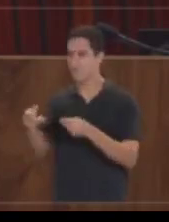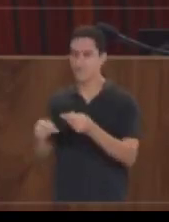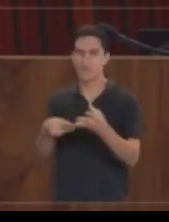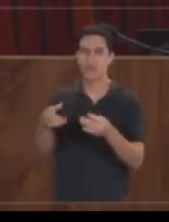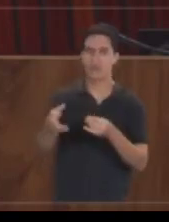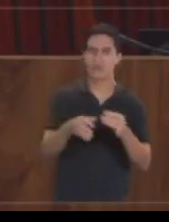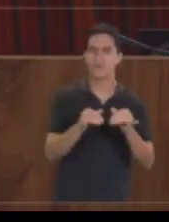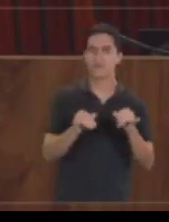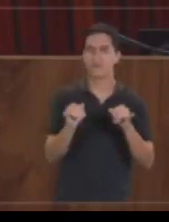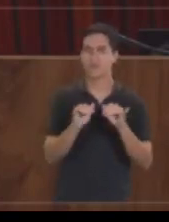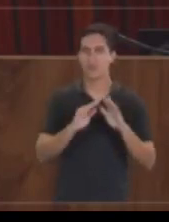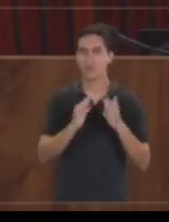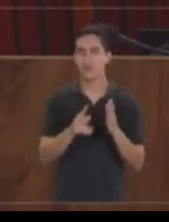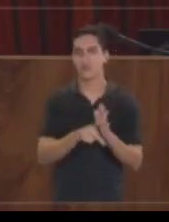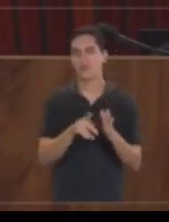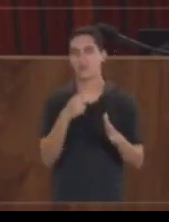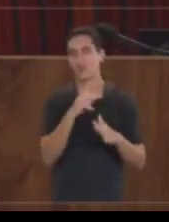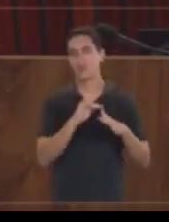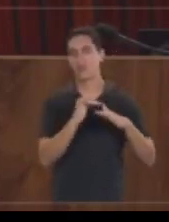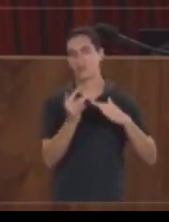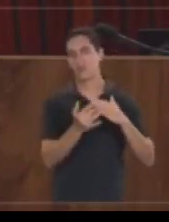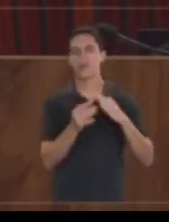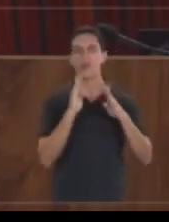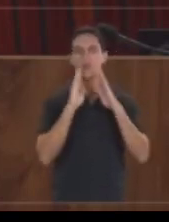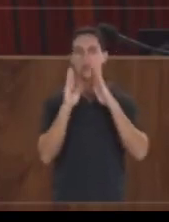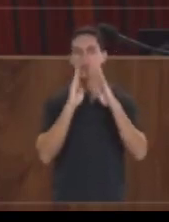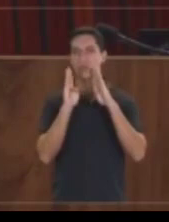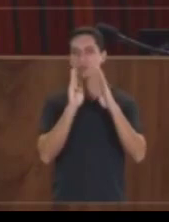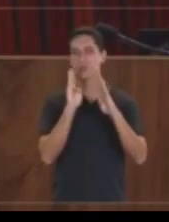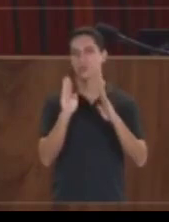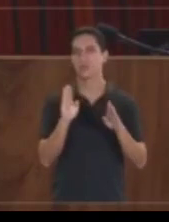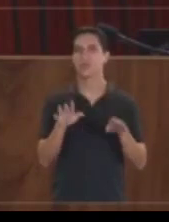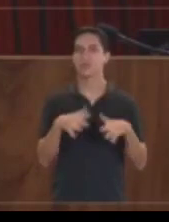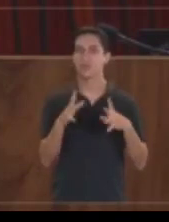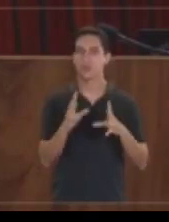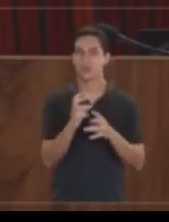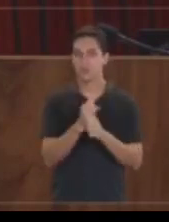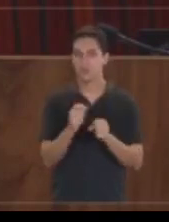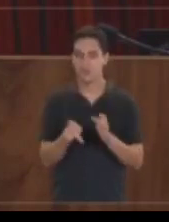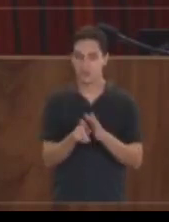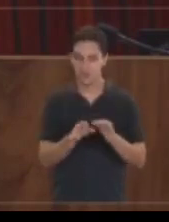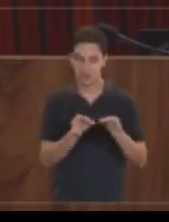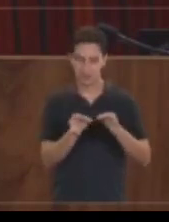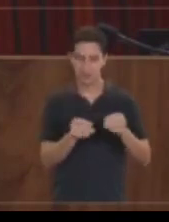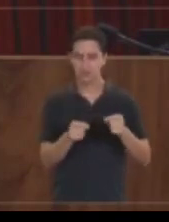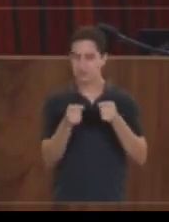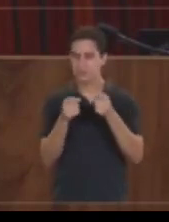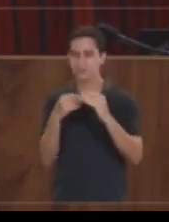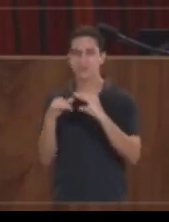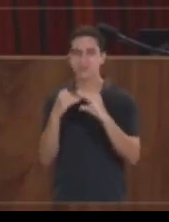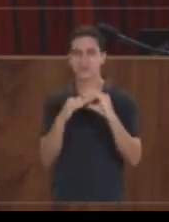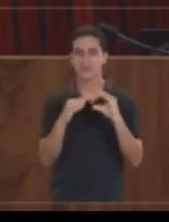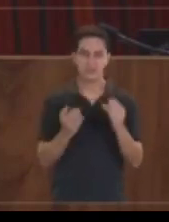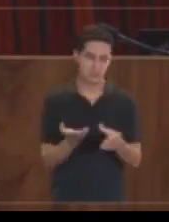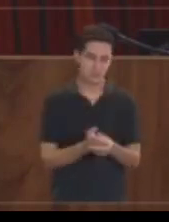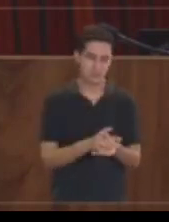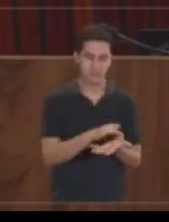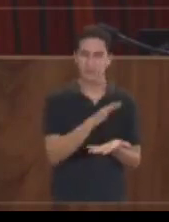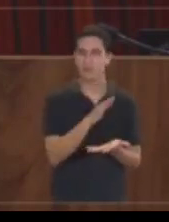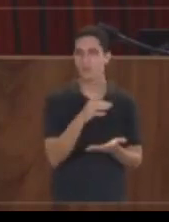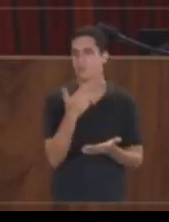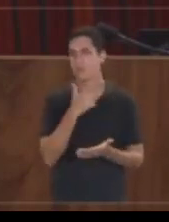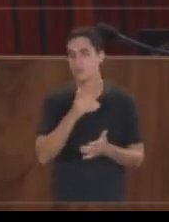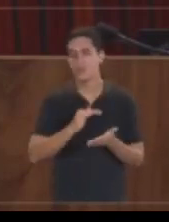exclusiva na sua página na rede social Facebook. A mera juntada de imagens de santinho aos autos não afasta por si só